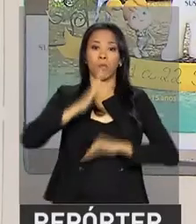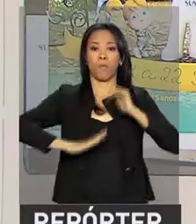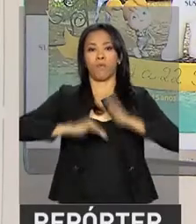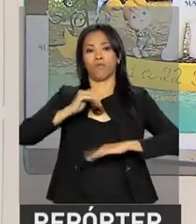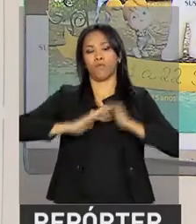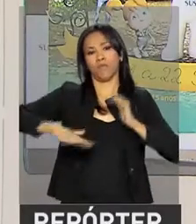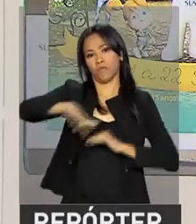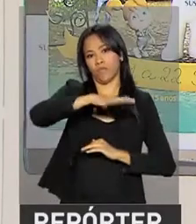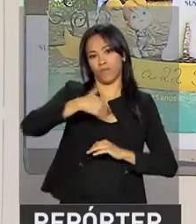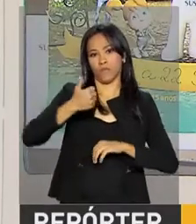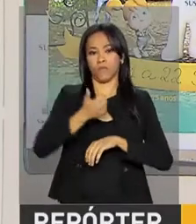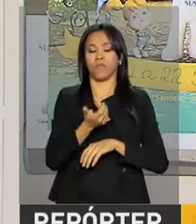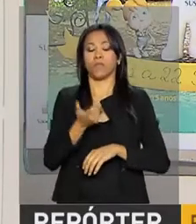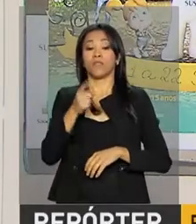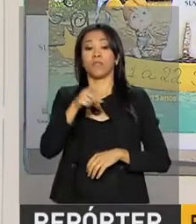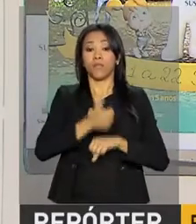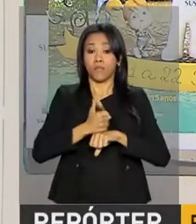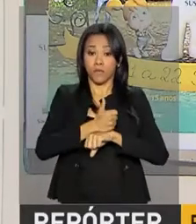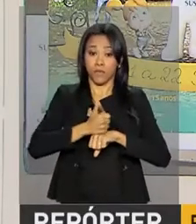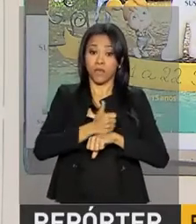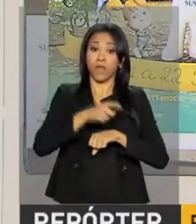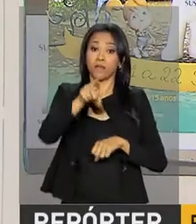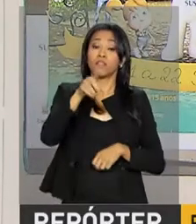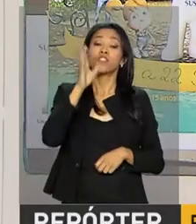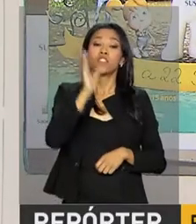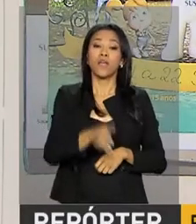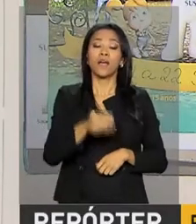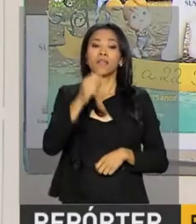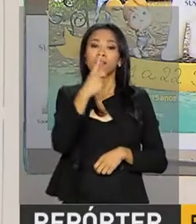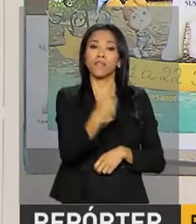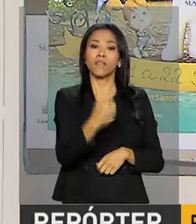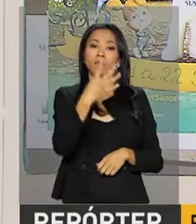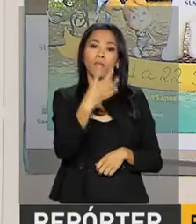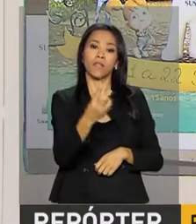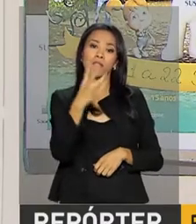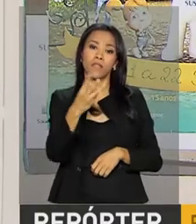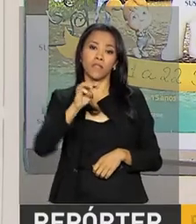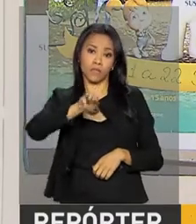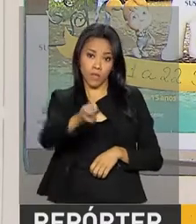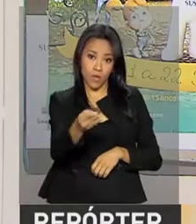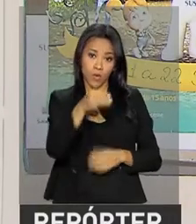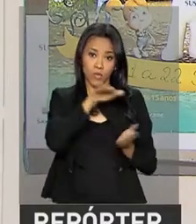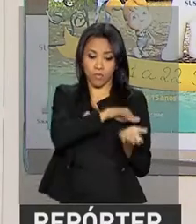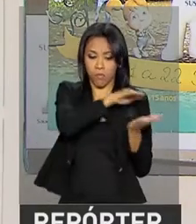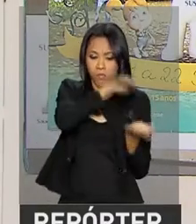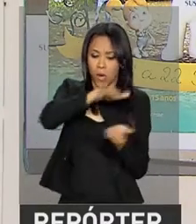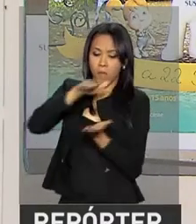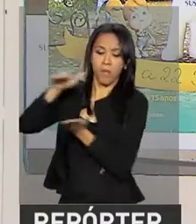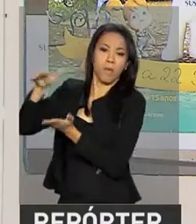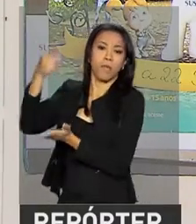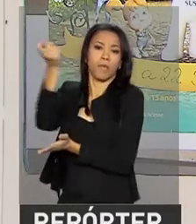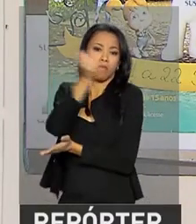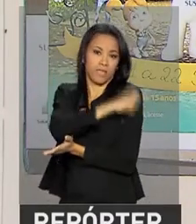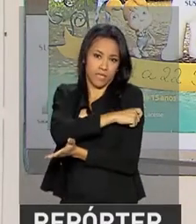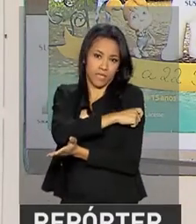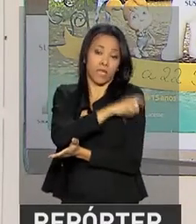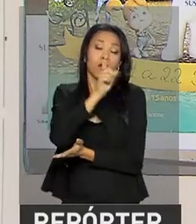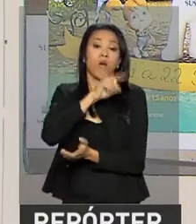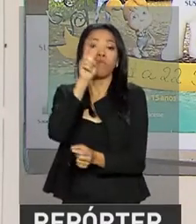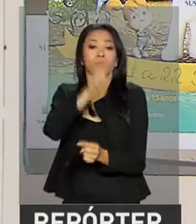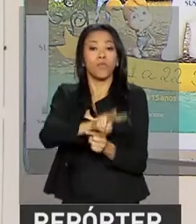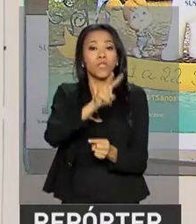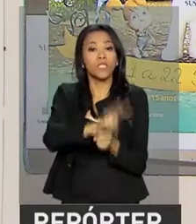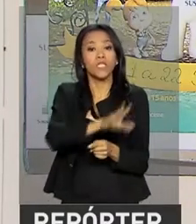o governo disponibilizou mais de 143 milhões de doses de vacina o objetivo é proteger crianças e